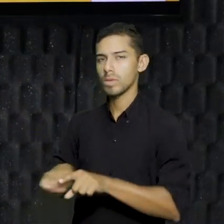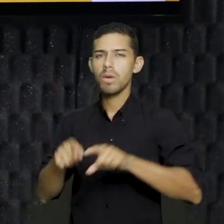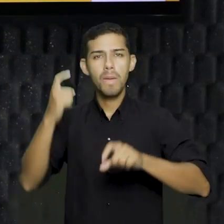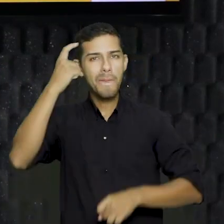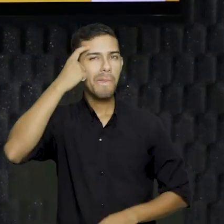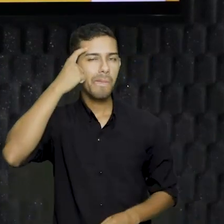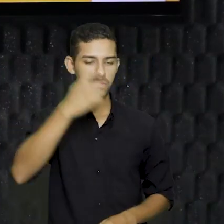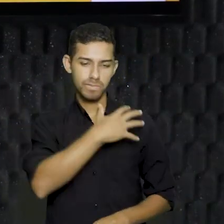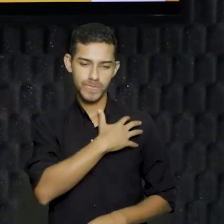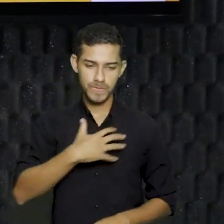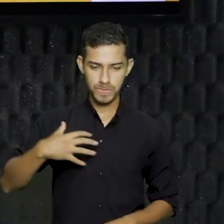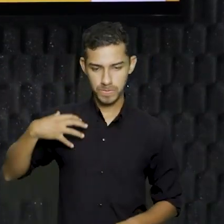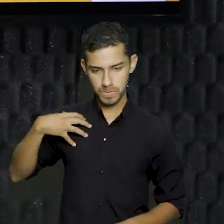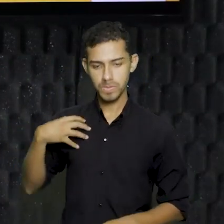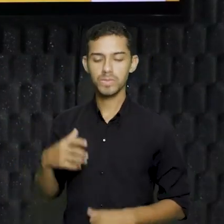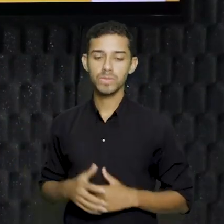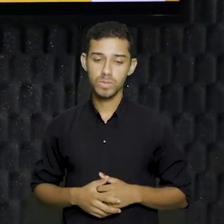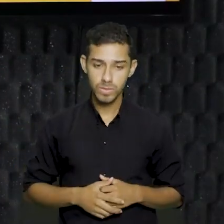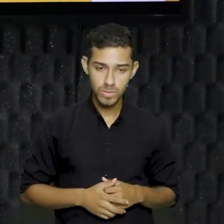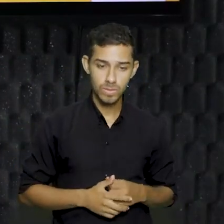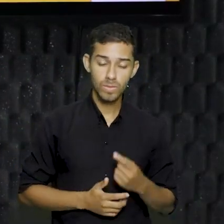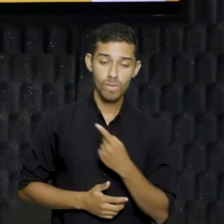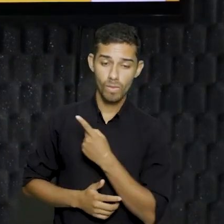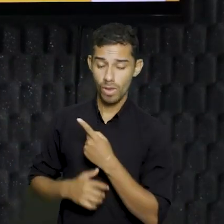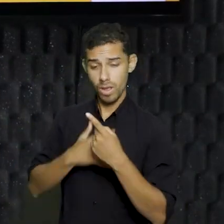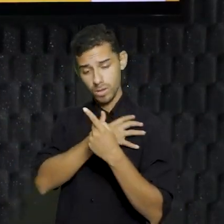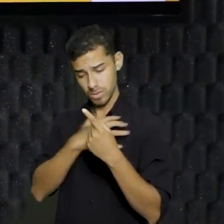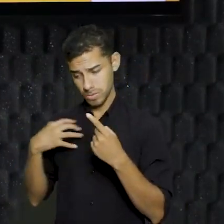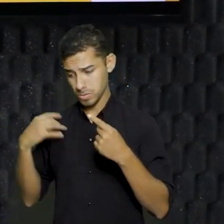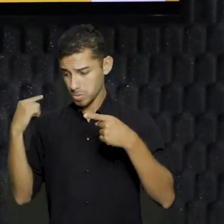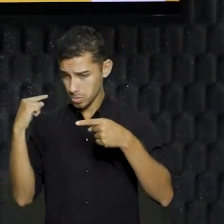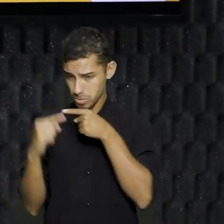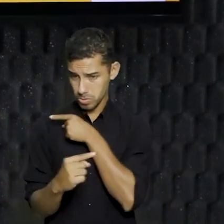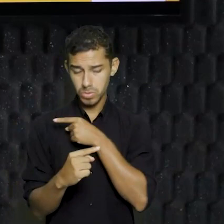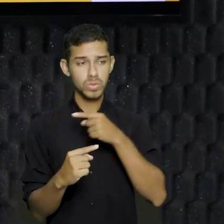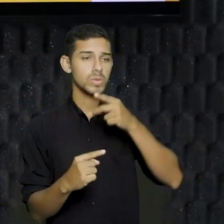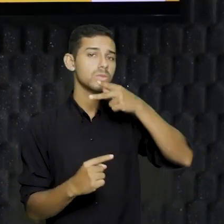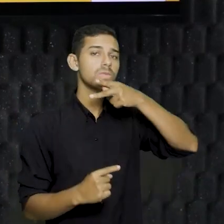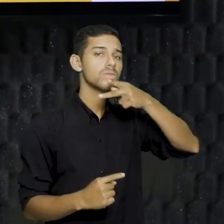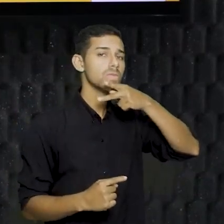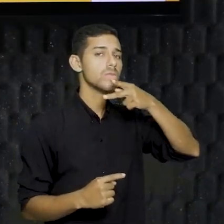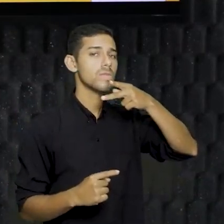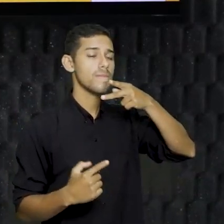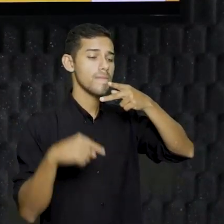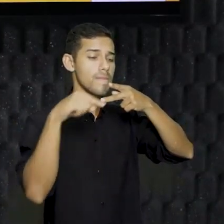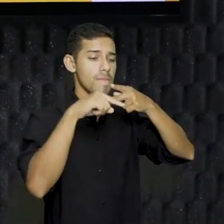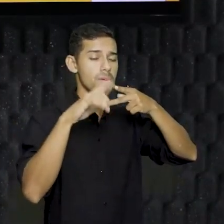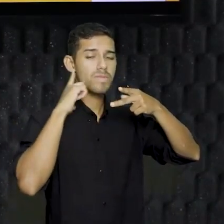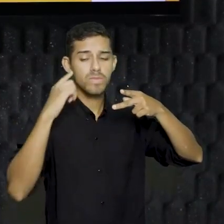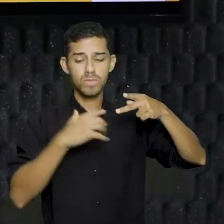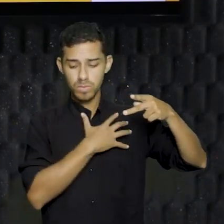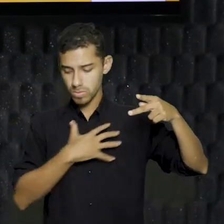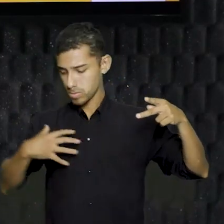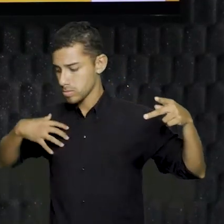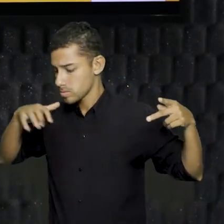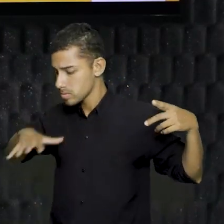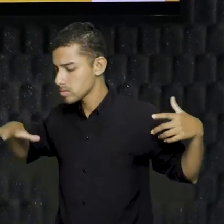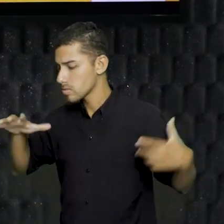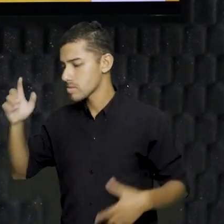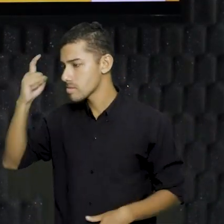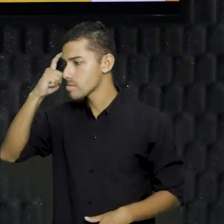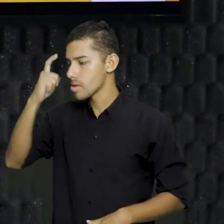sobre Aristóteles. Aristóteles, diferentemente de Platão, ele traz para a gente já uma valoração da